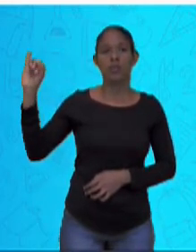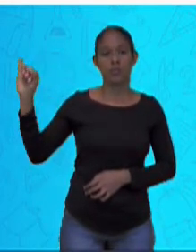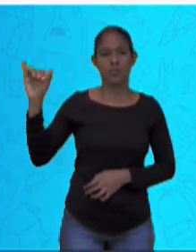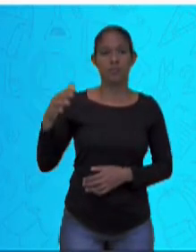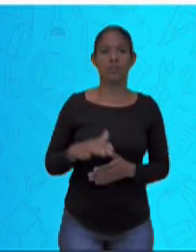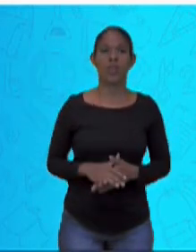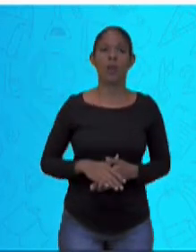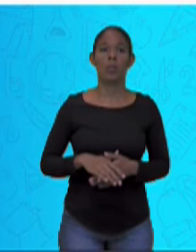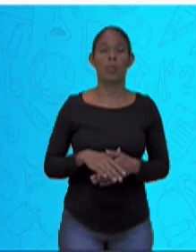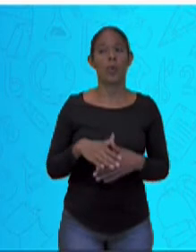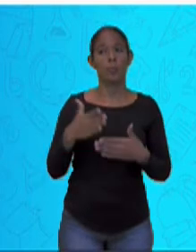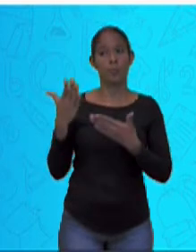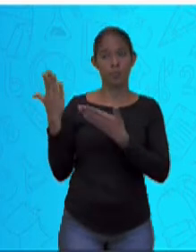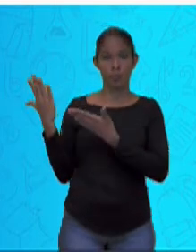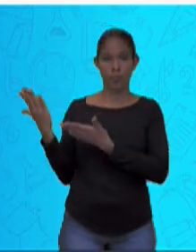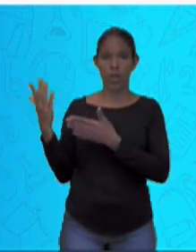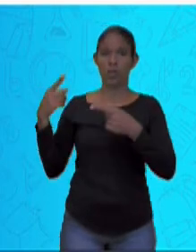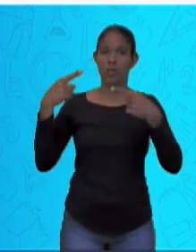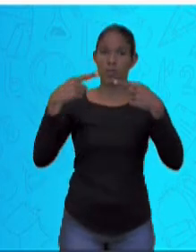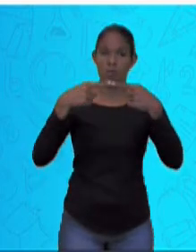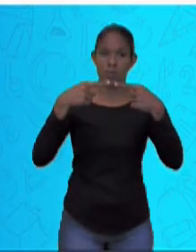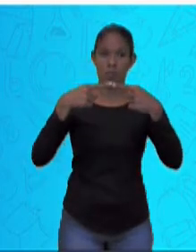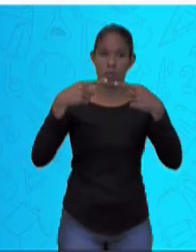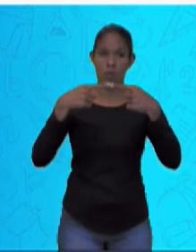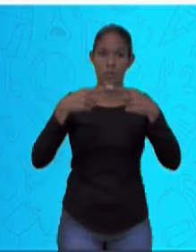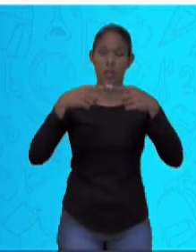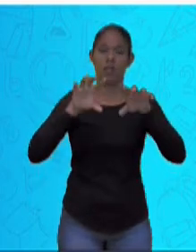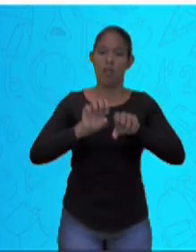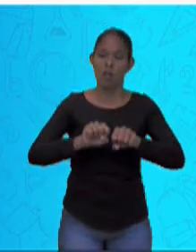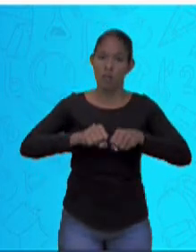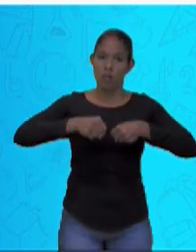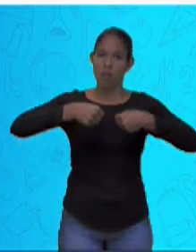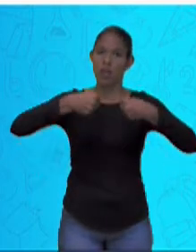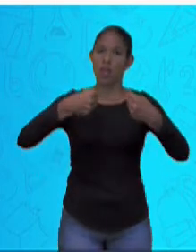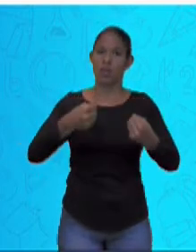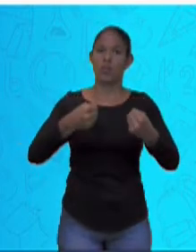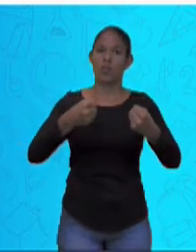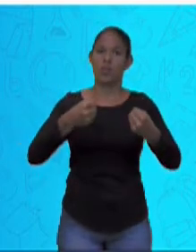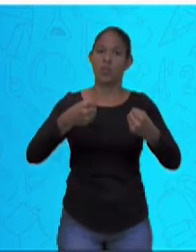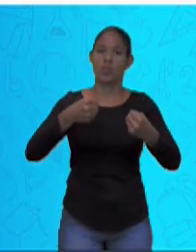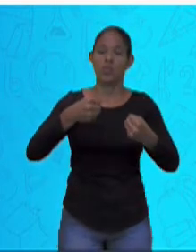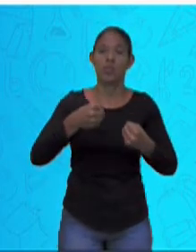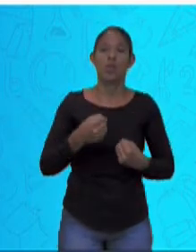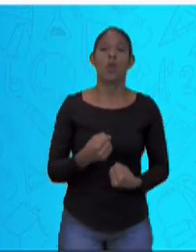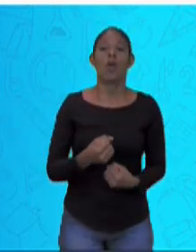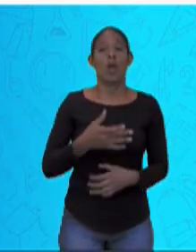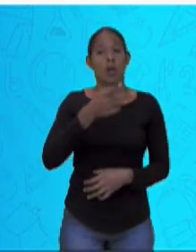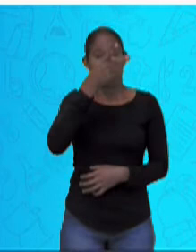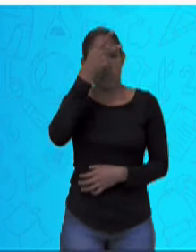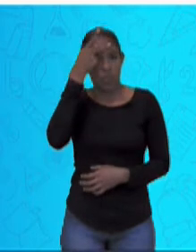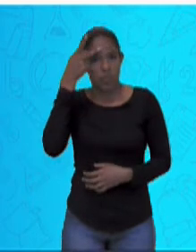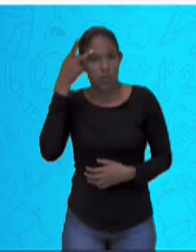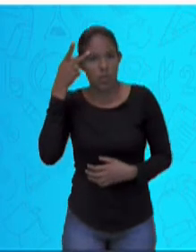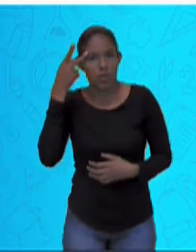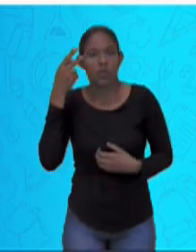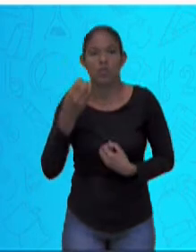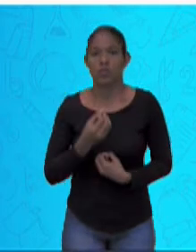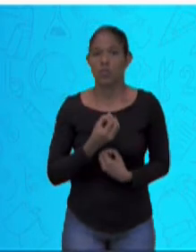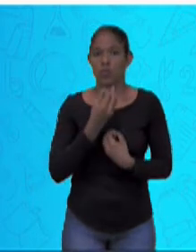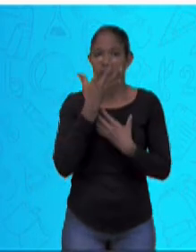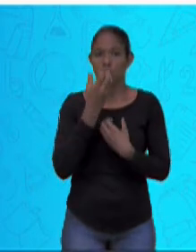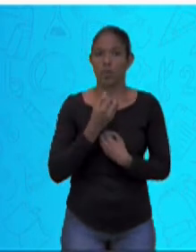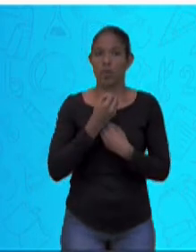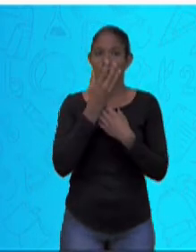Essas combinações são recursos dos quais o autor, no caso o